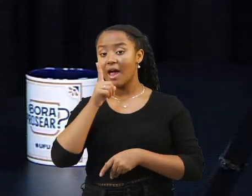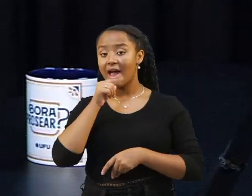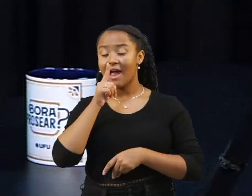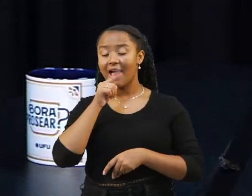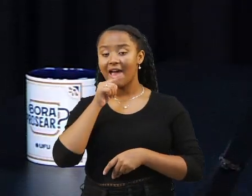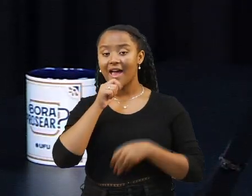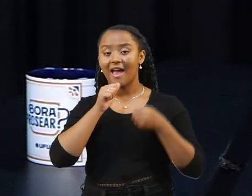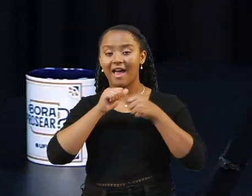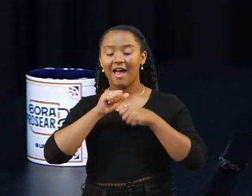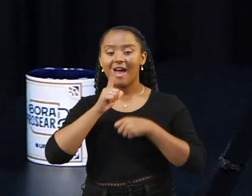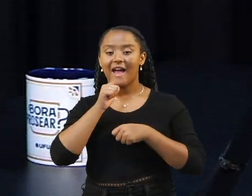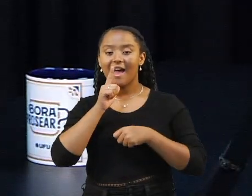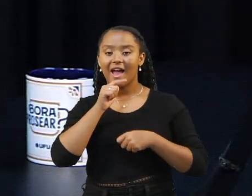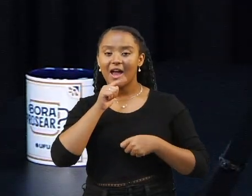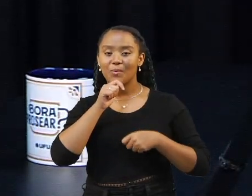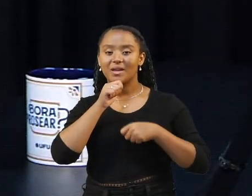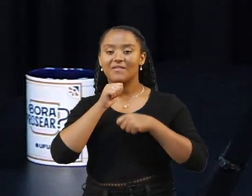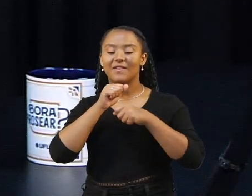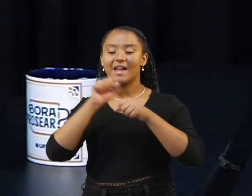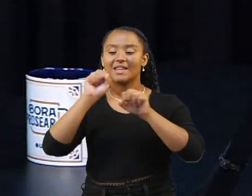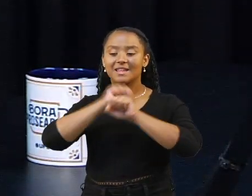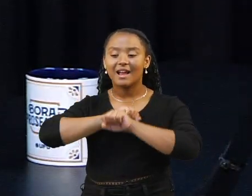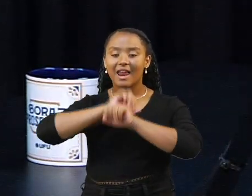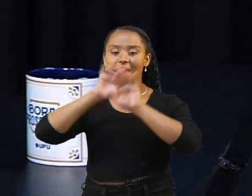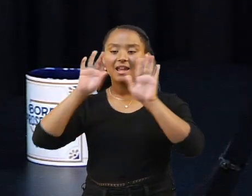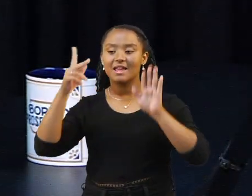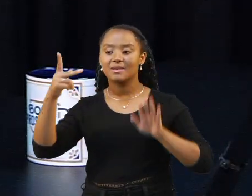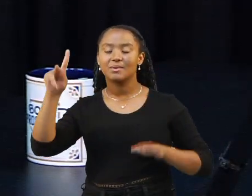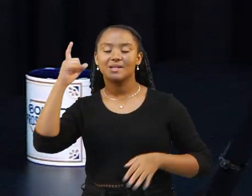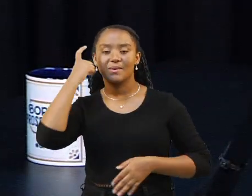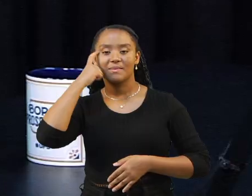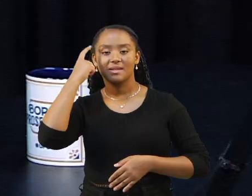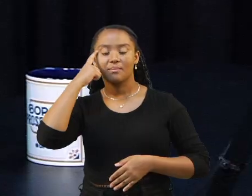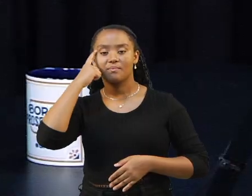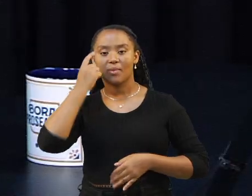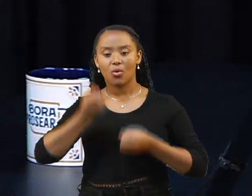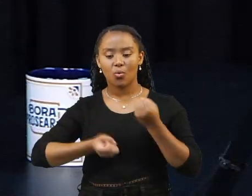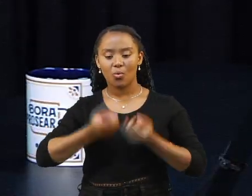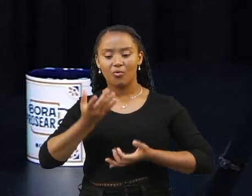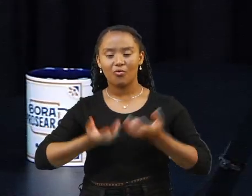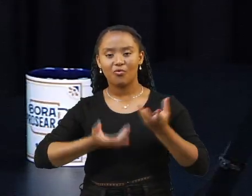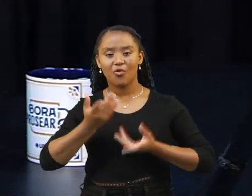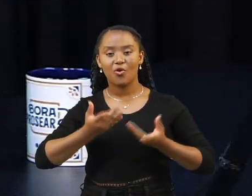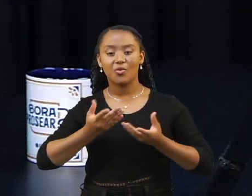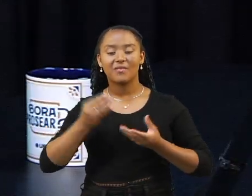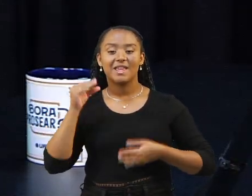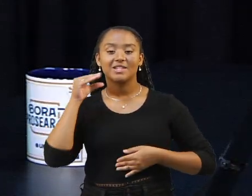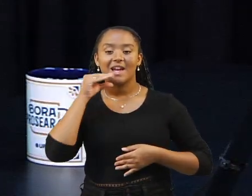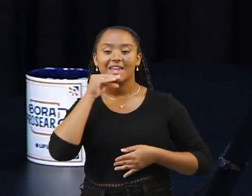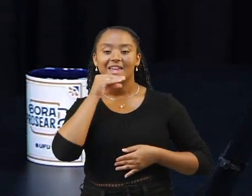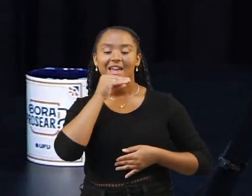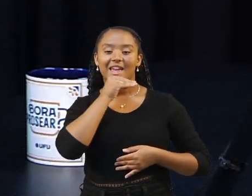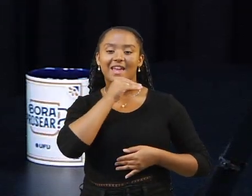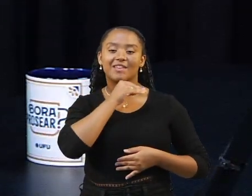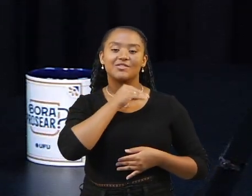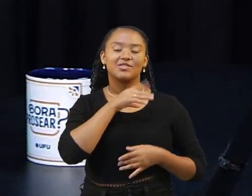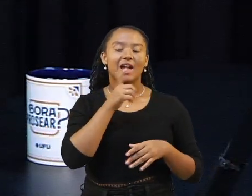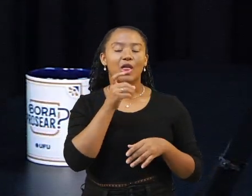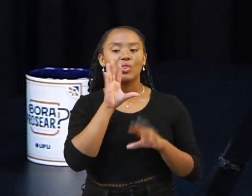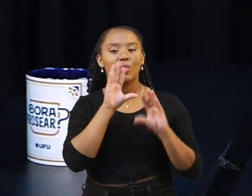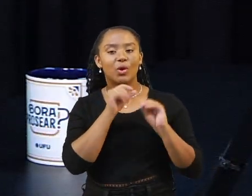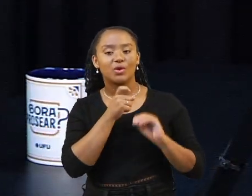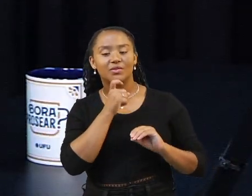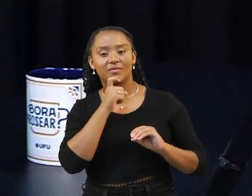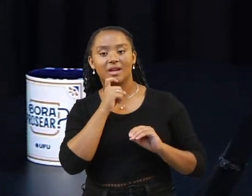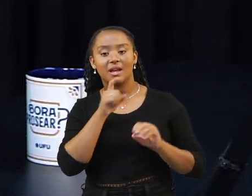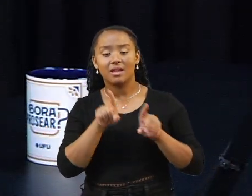castelos, a água que clareará seus pensamentos, o fogo que aquecerá as frias